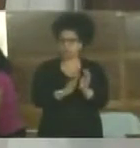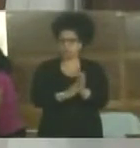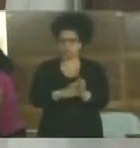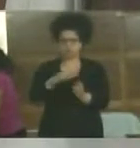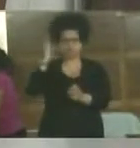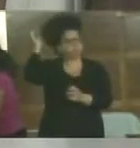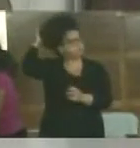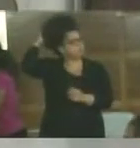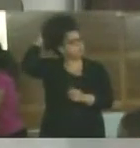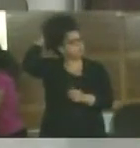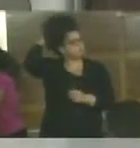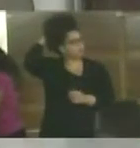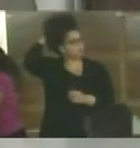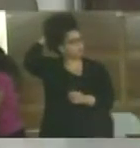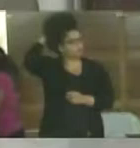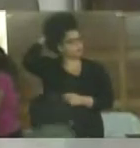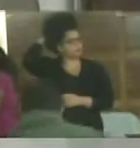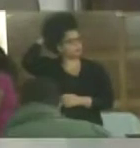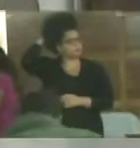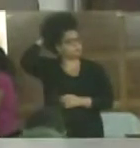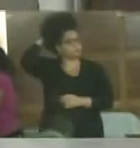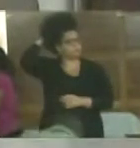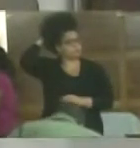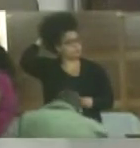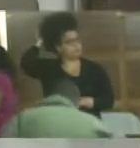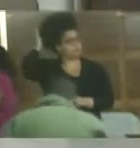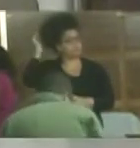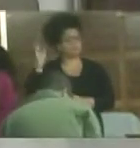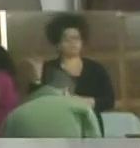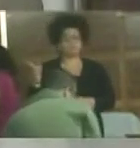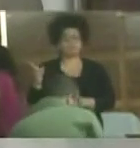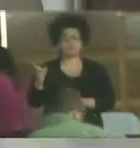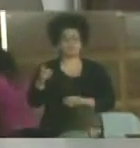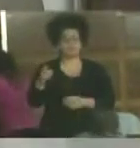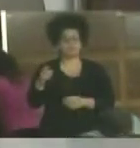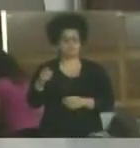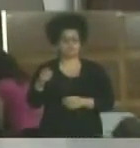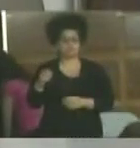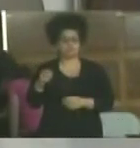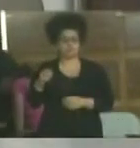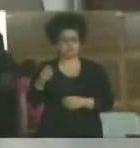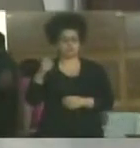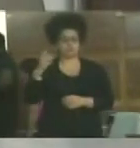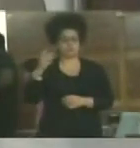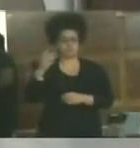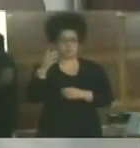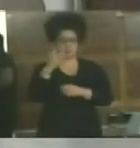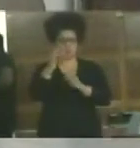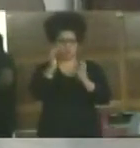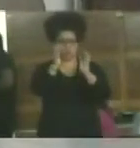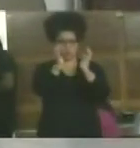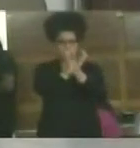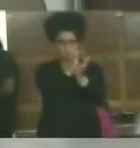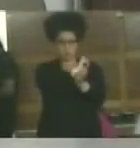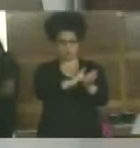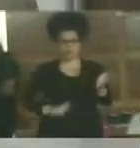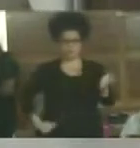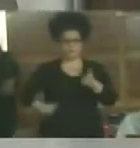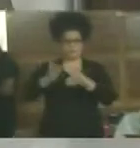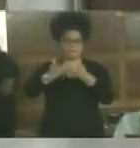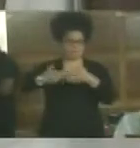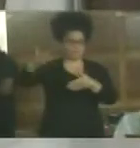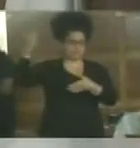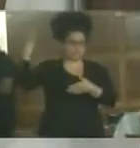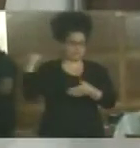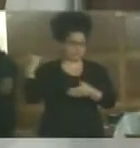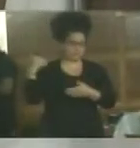Tutuca, o Marcelo Seudino, até porque, vereadora Luciana Valverde, na gestão passada, na legislatura passada,